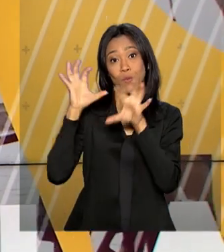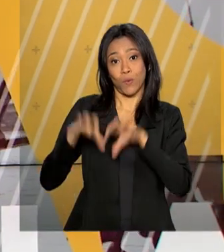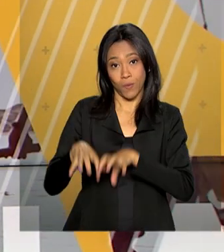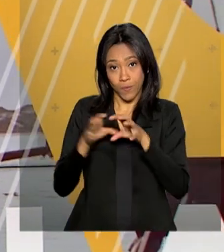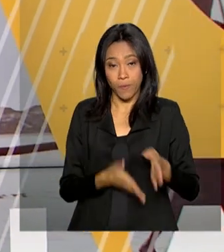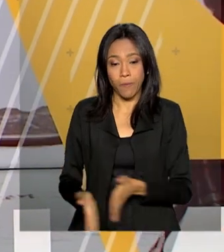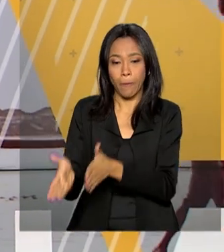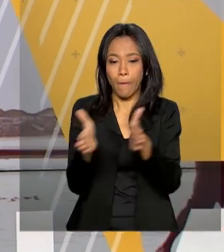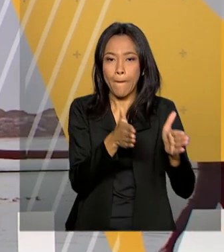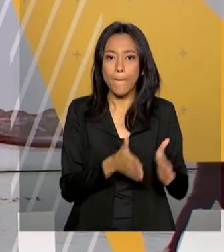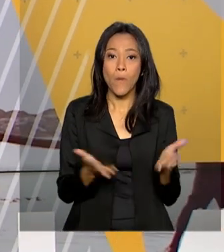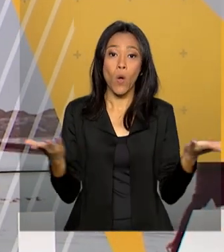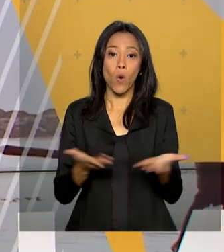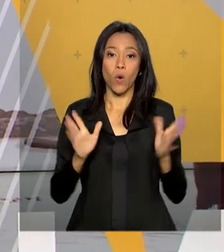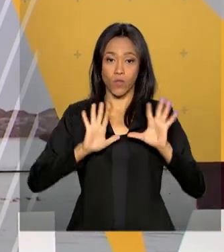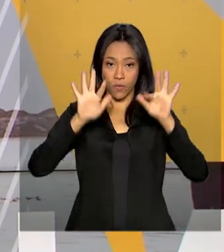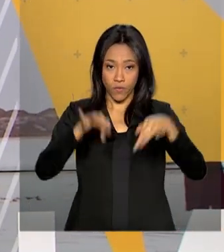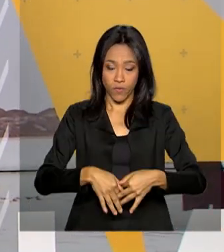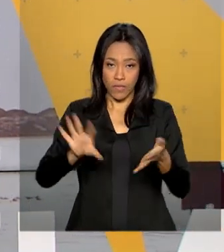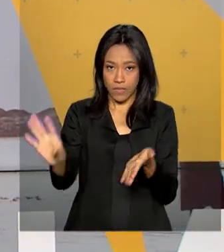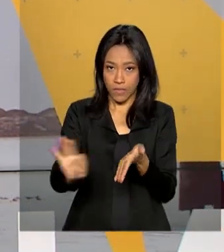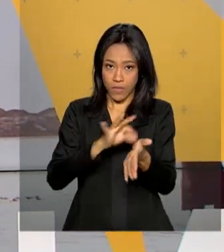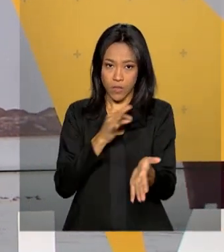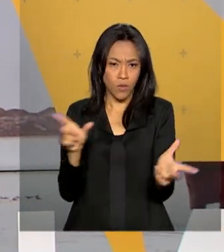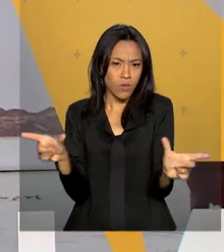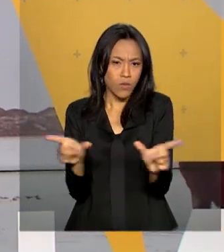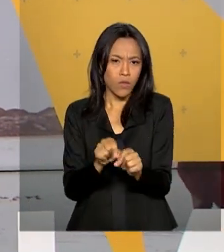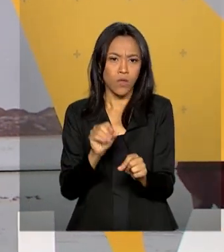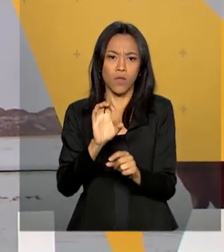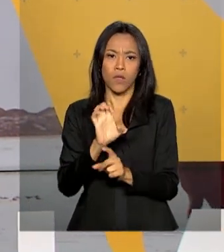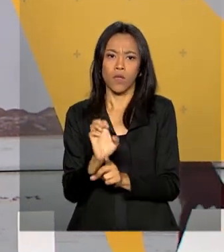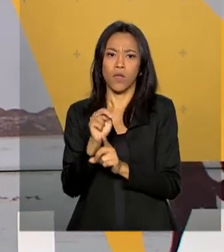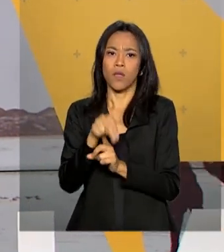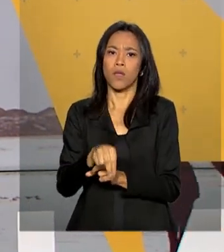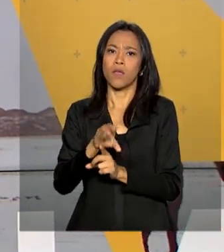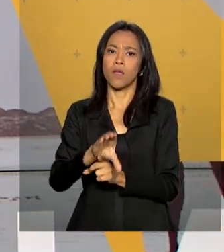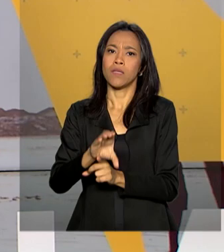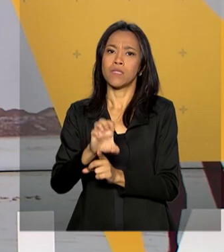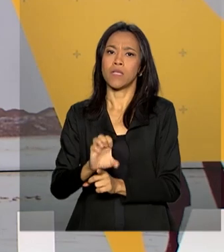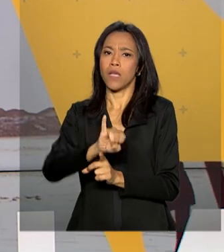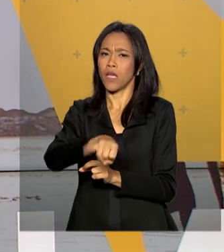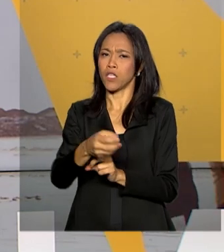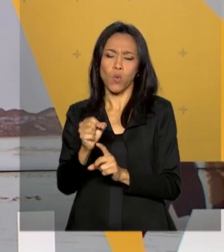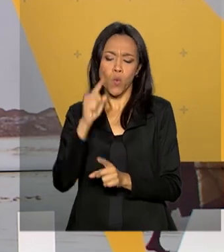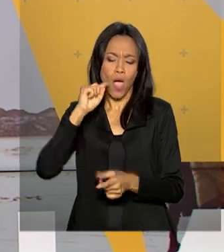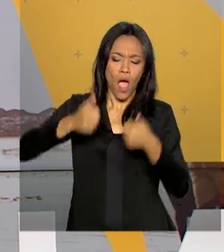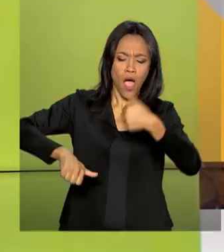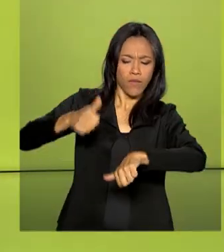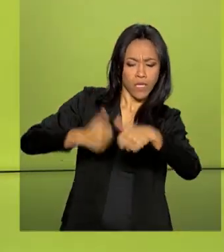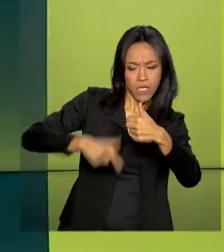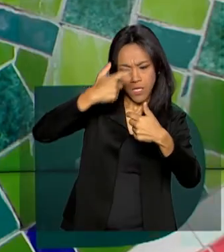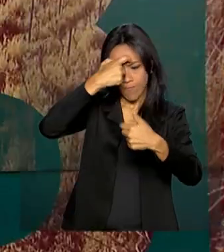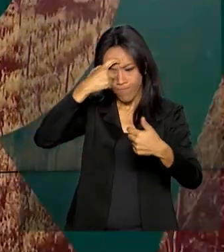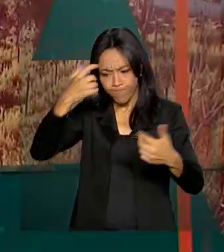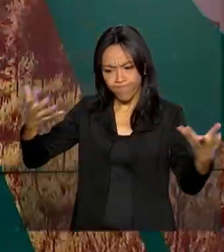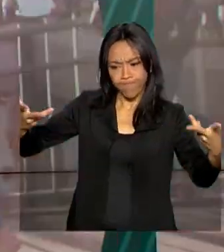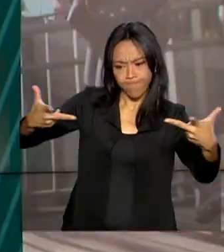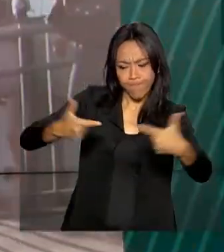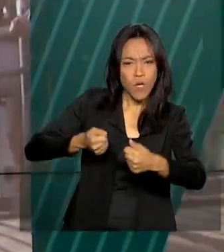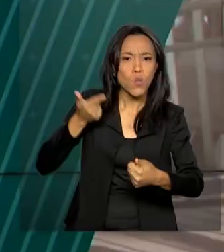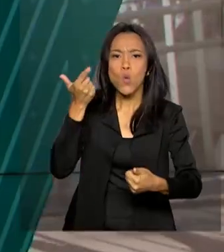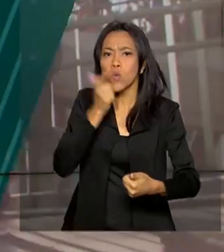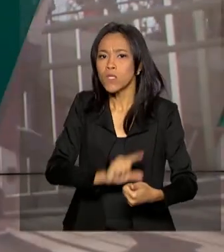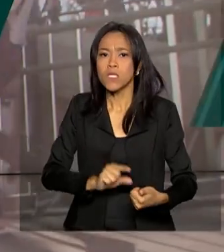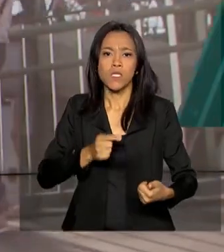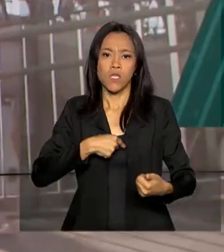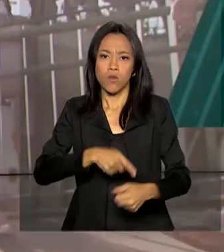terminam hoje as inscrições para 1 seja o exame mede as competências e habilidades de jovens e adultos que não conseguiram concluir o